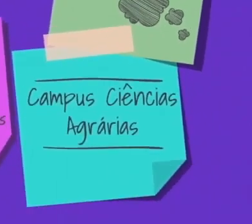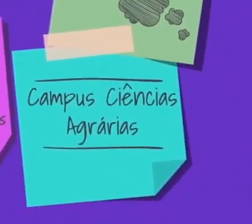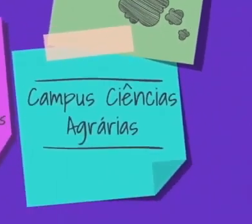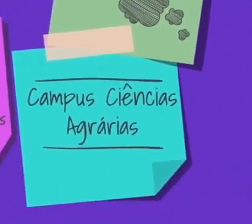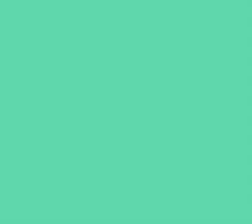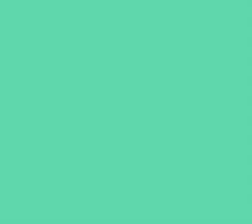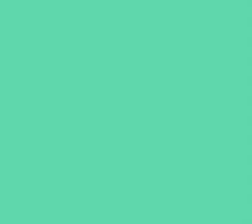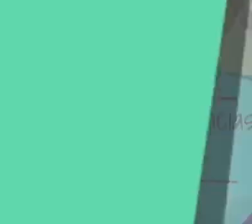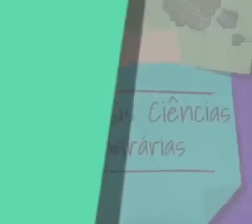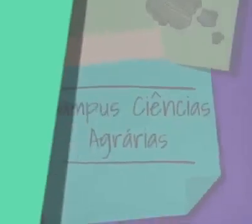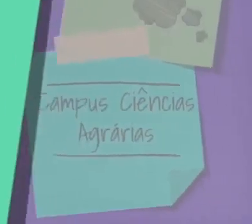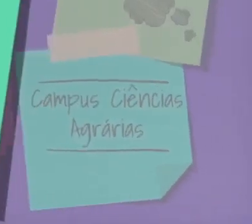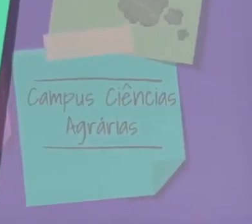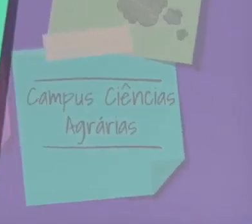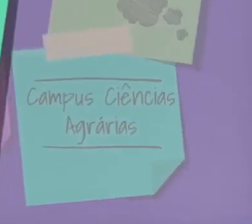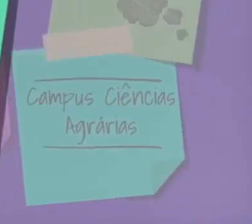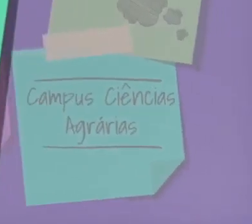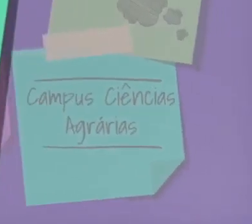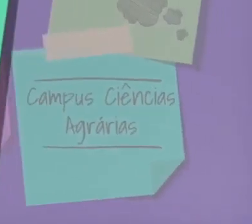Música